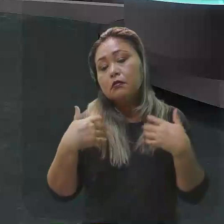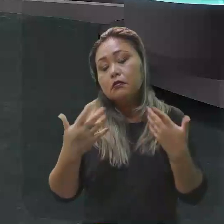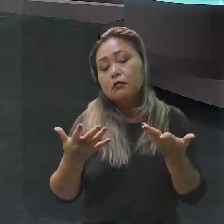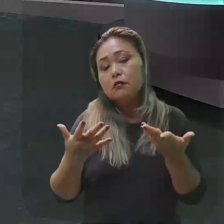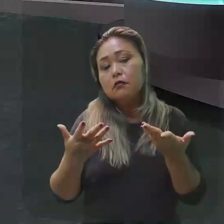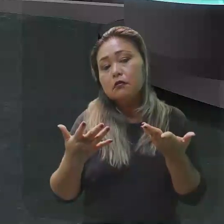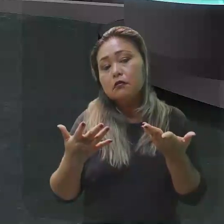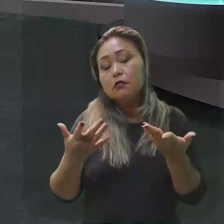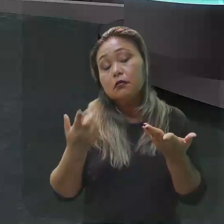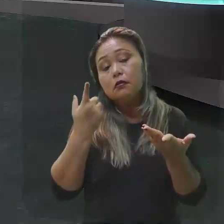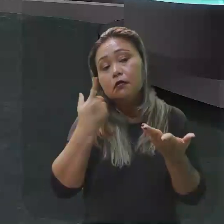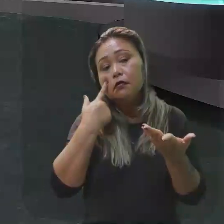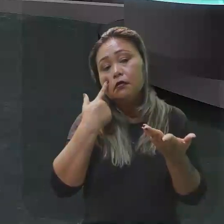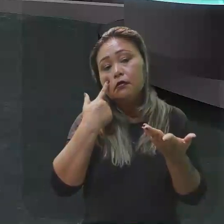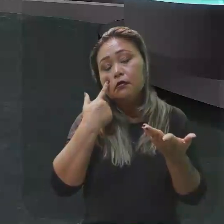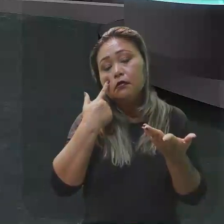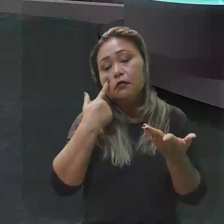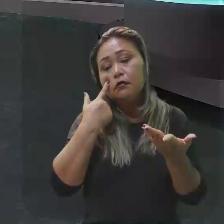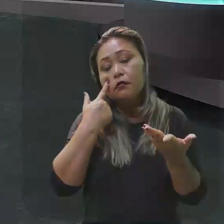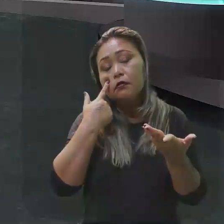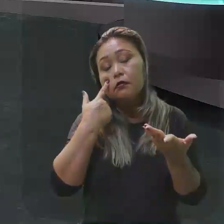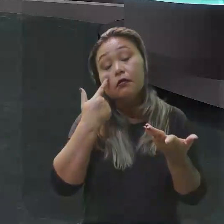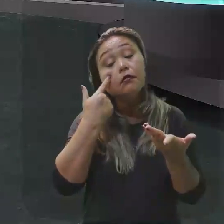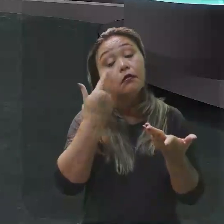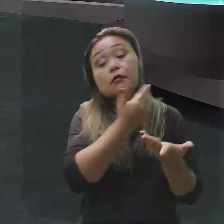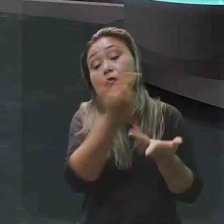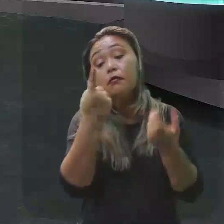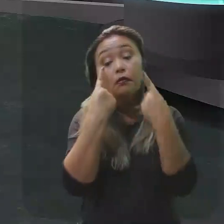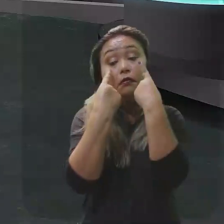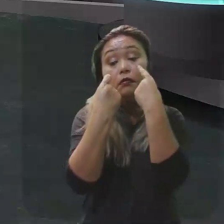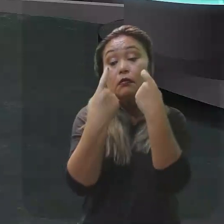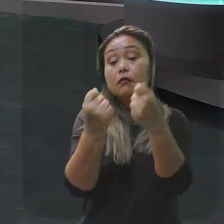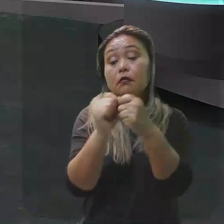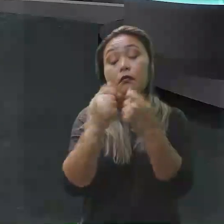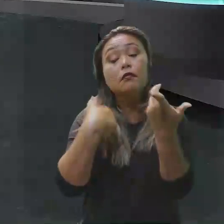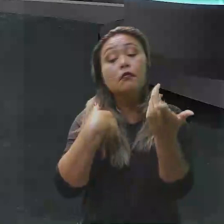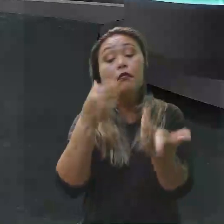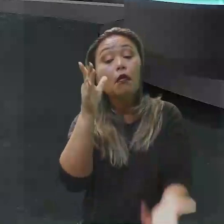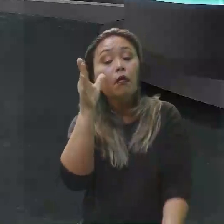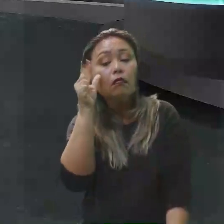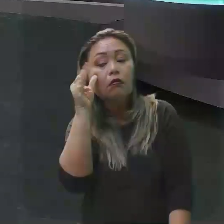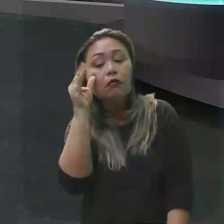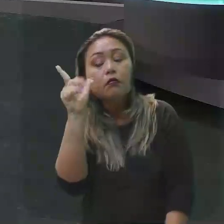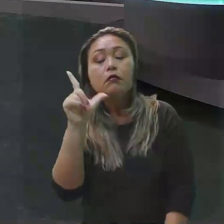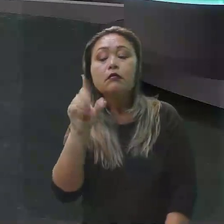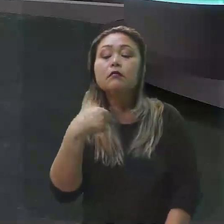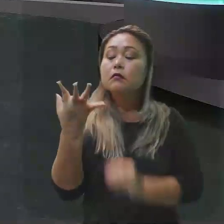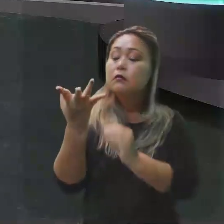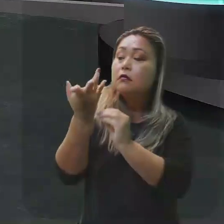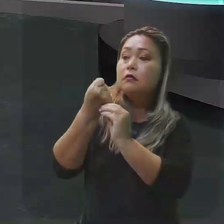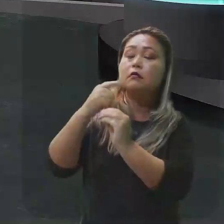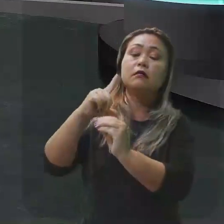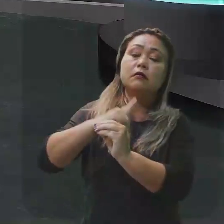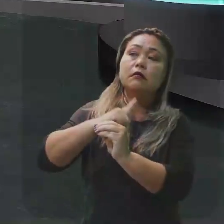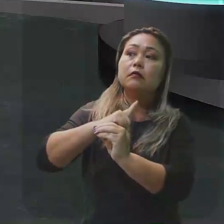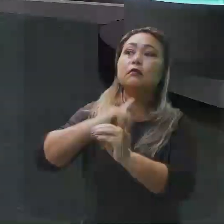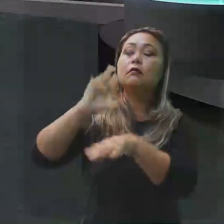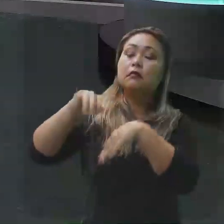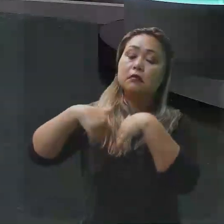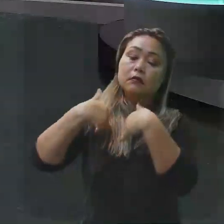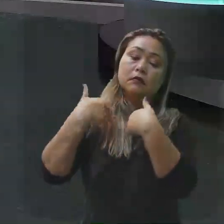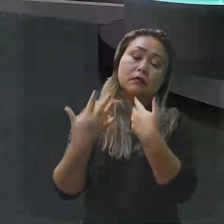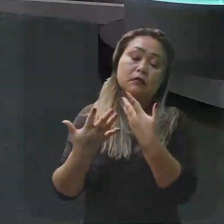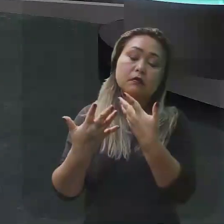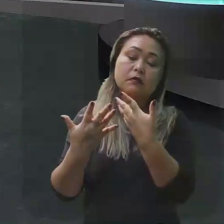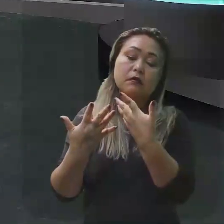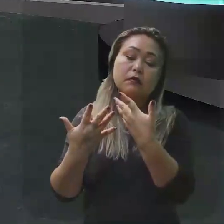vamos ver as coisas interessantes e curiosas que a arte tem e que vai nos